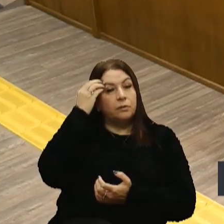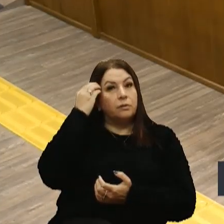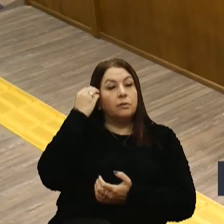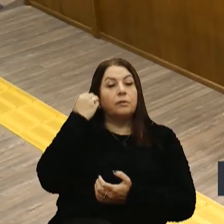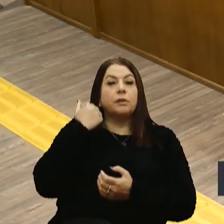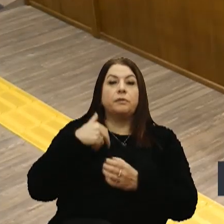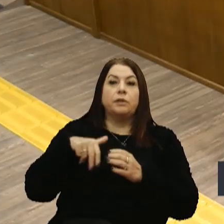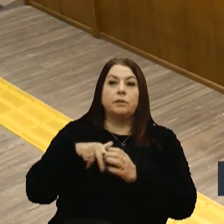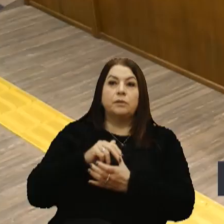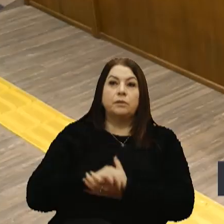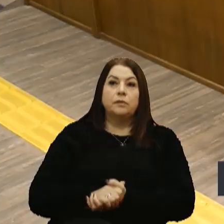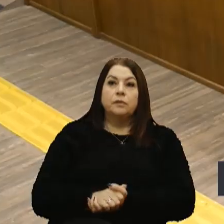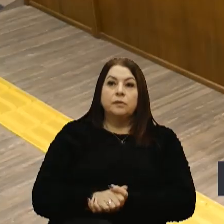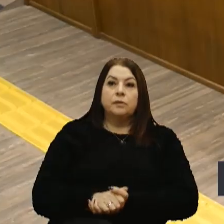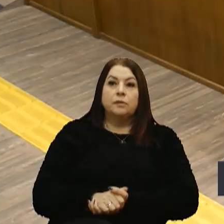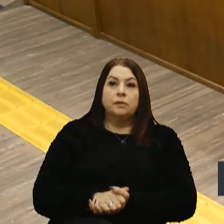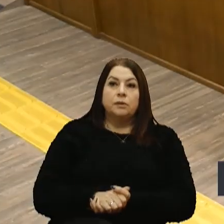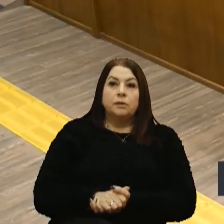Da tribuna.